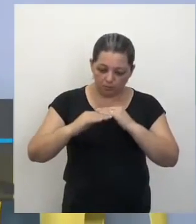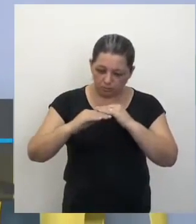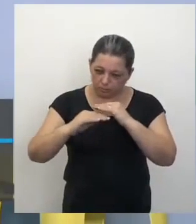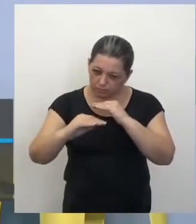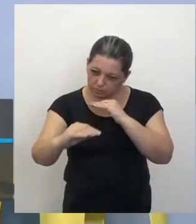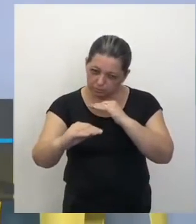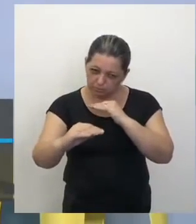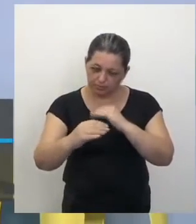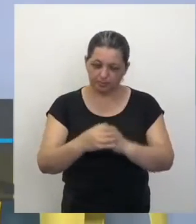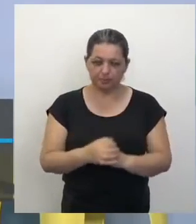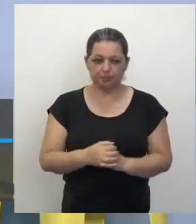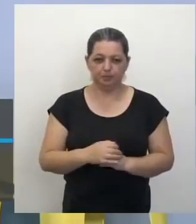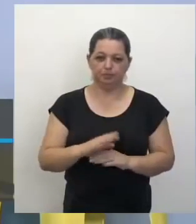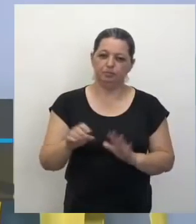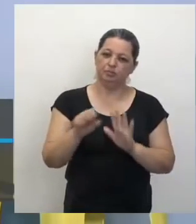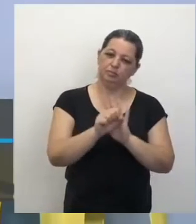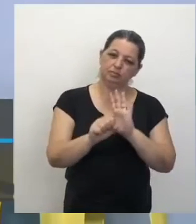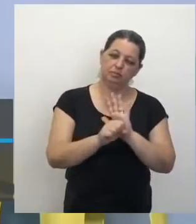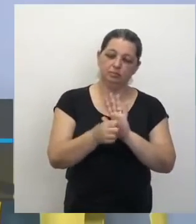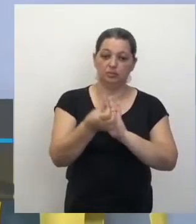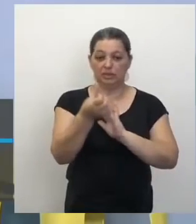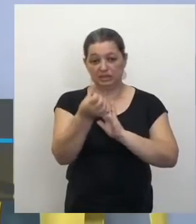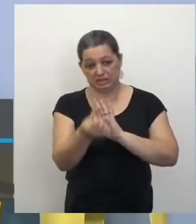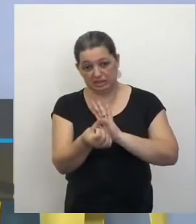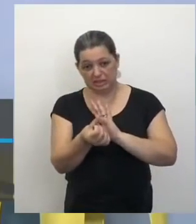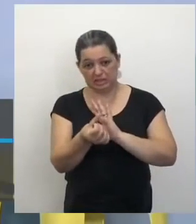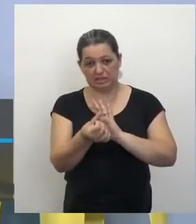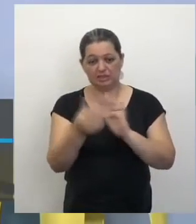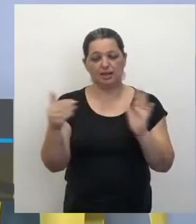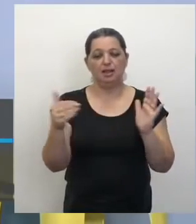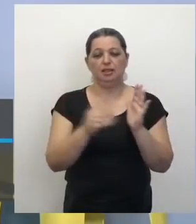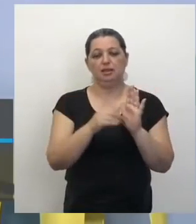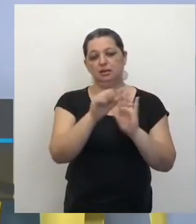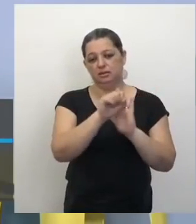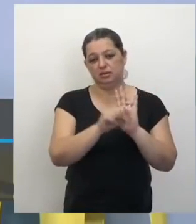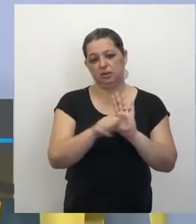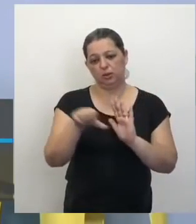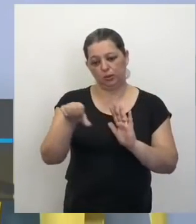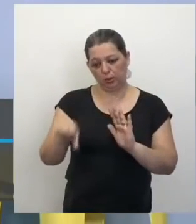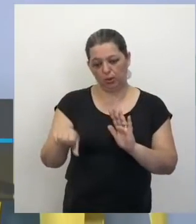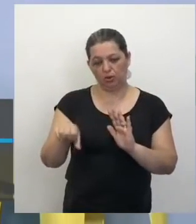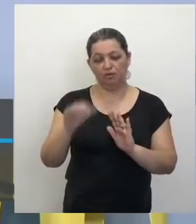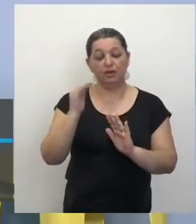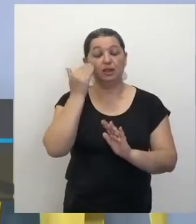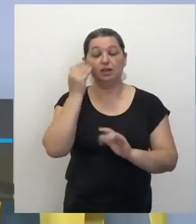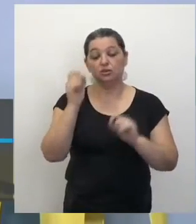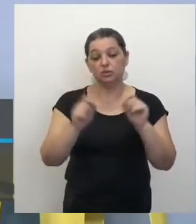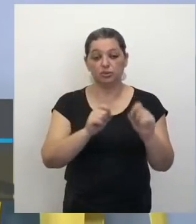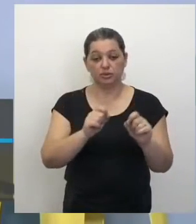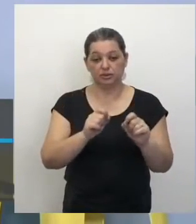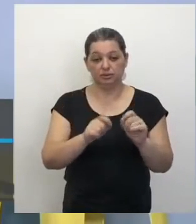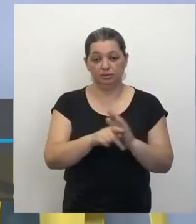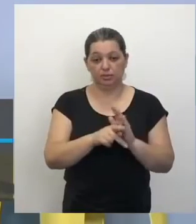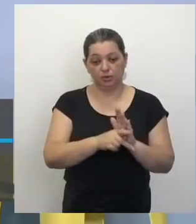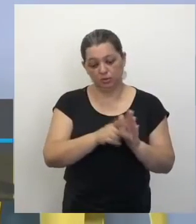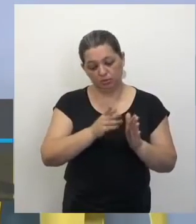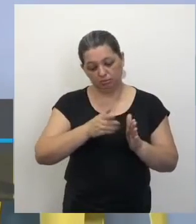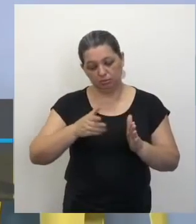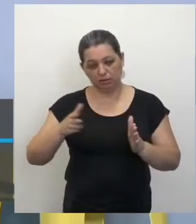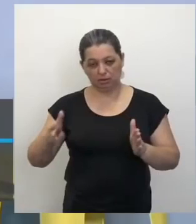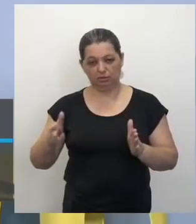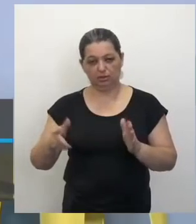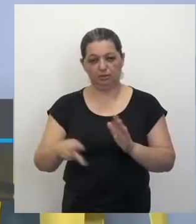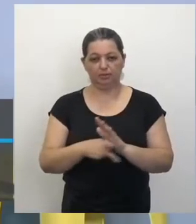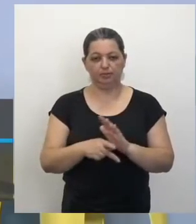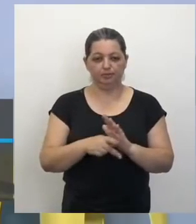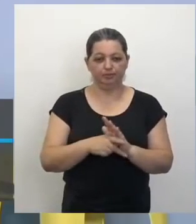século, entre o século VI e o século IX, entendiam que o tempo era fractal e